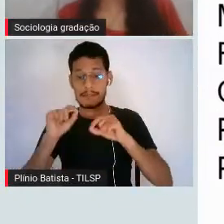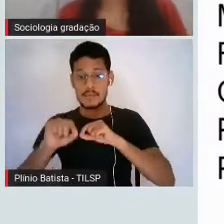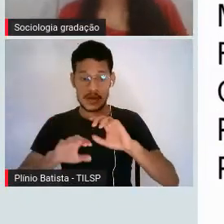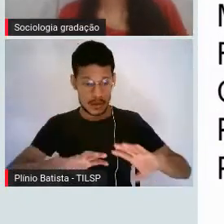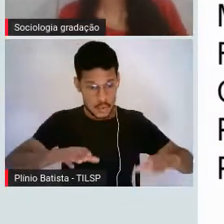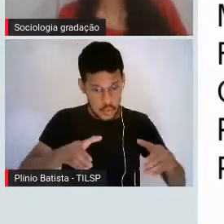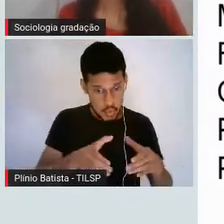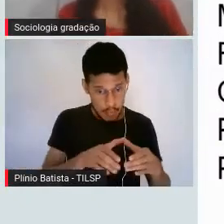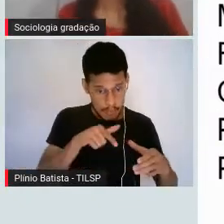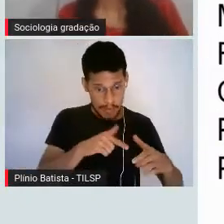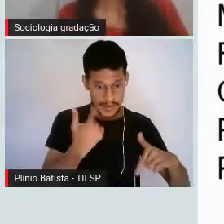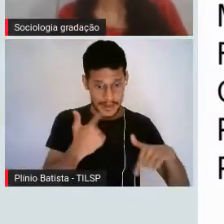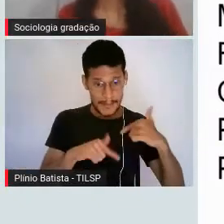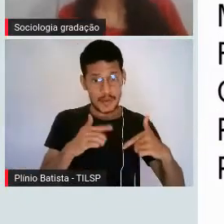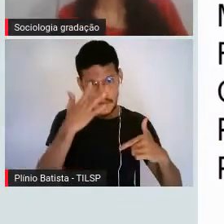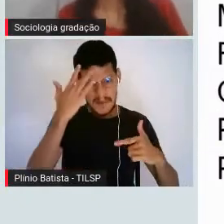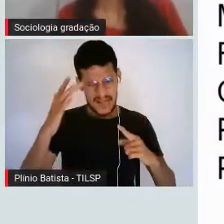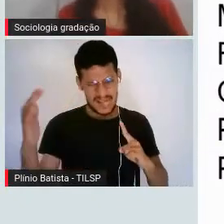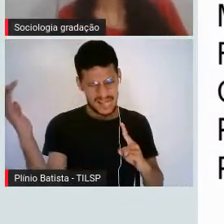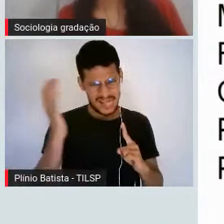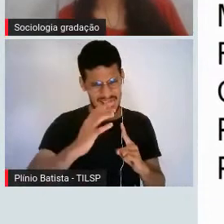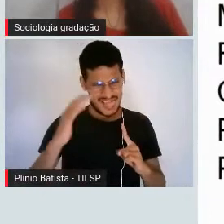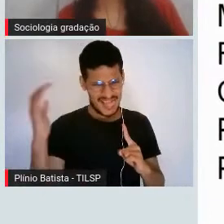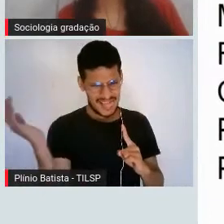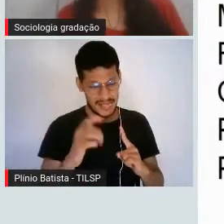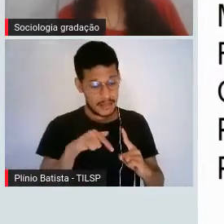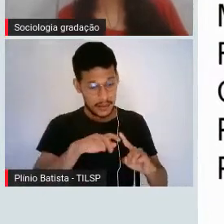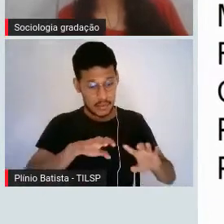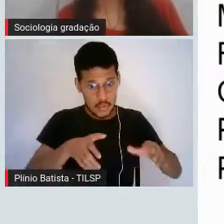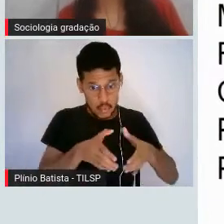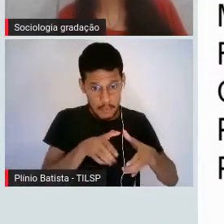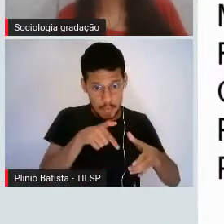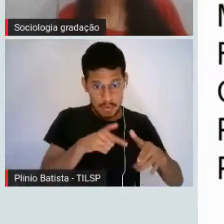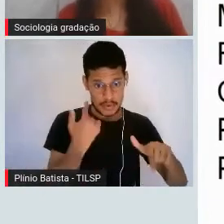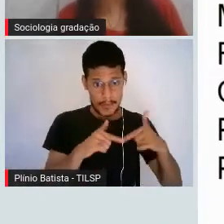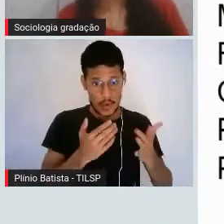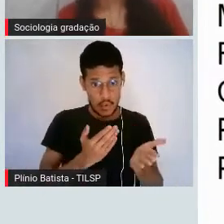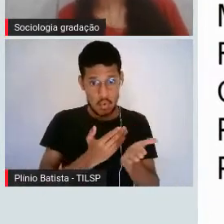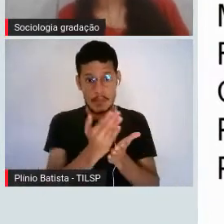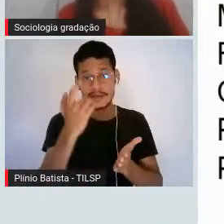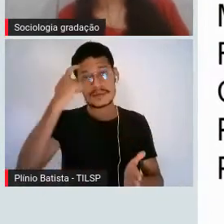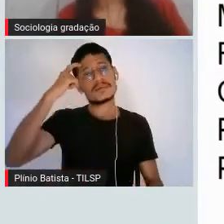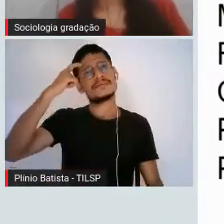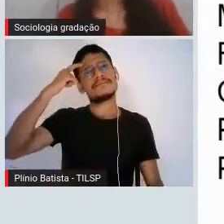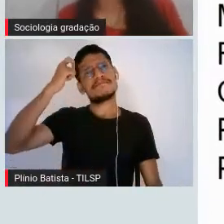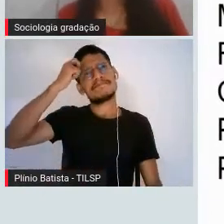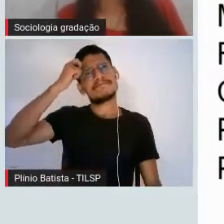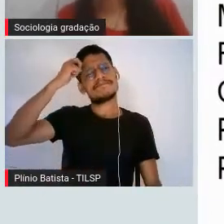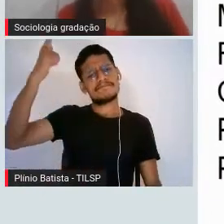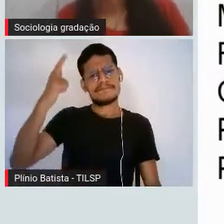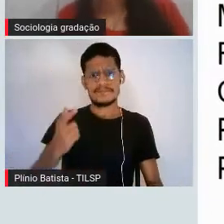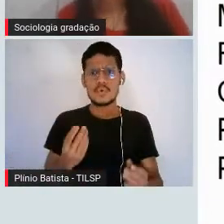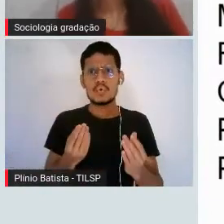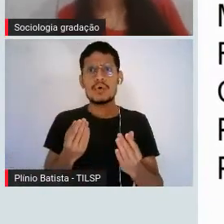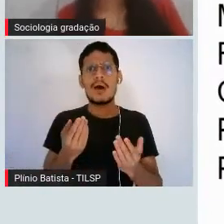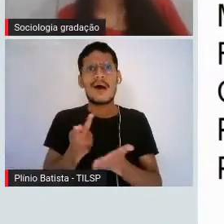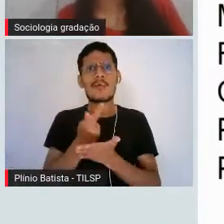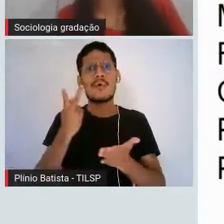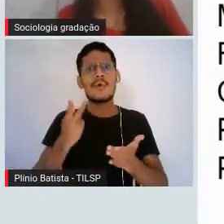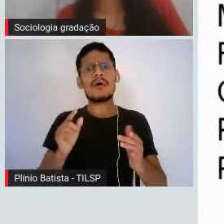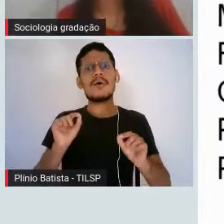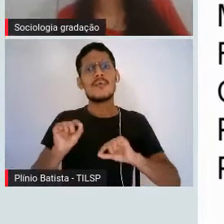a classe dominada, ela começa a ter esse start do que está ocorrendo com ela